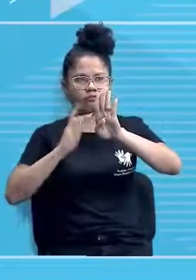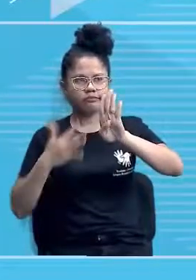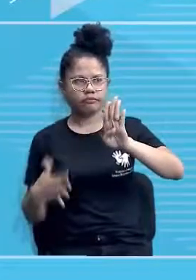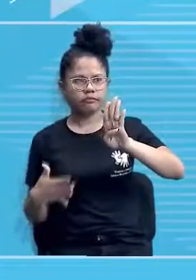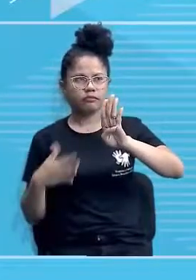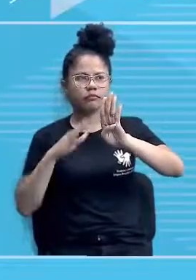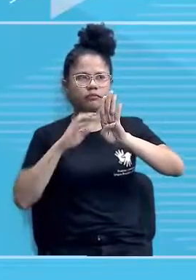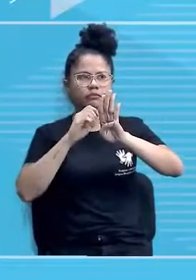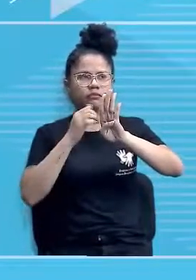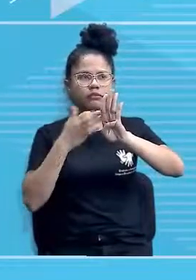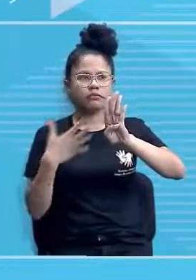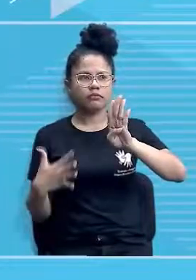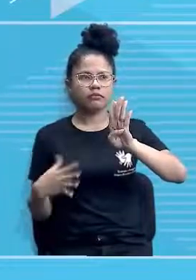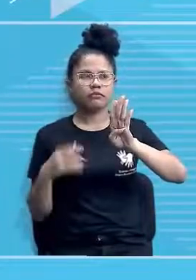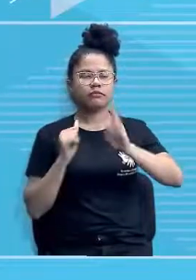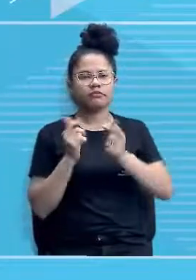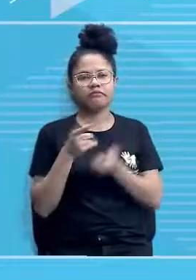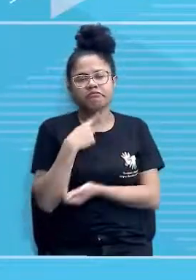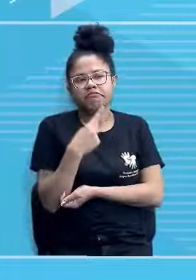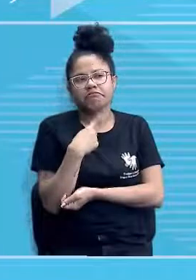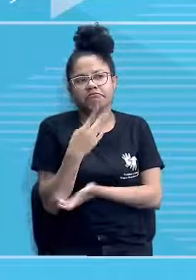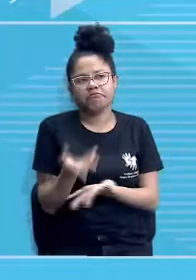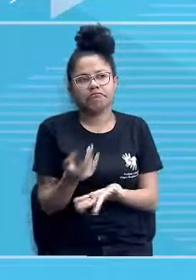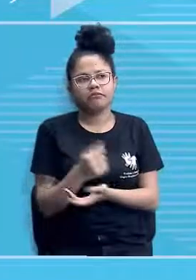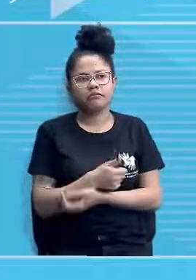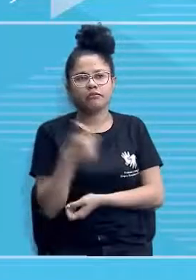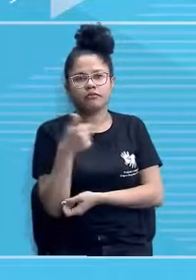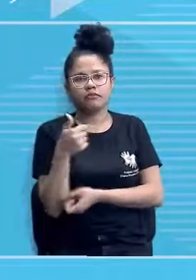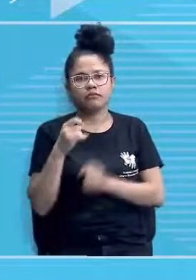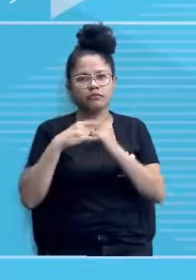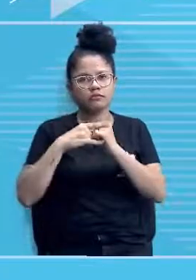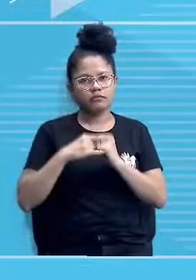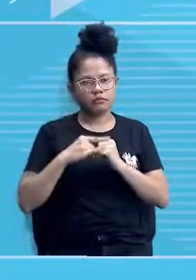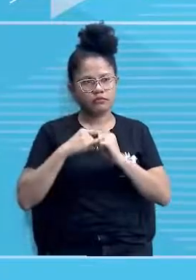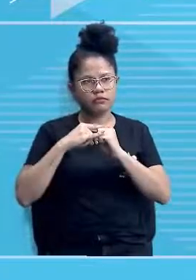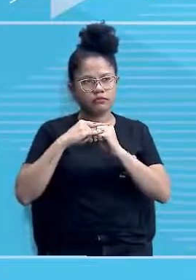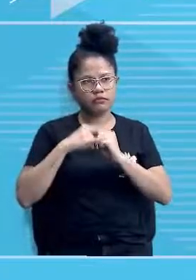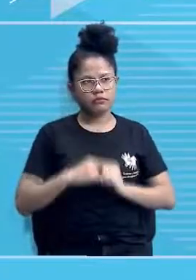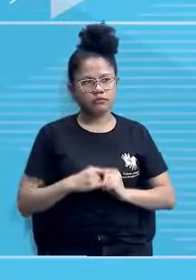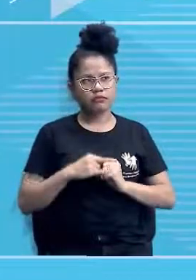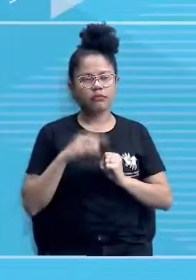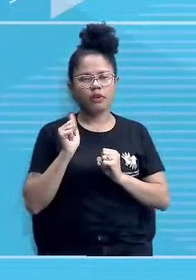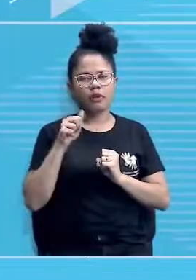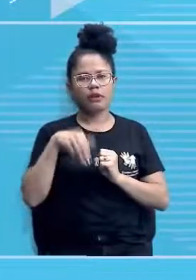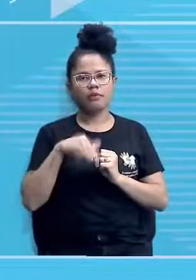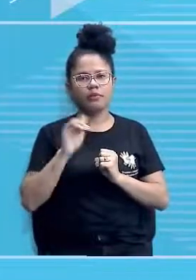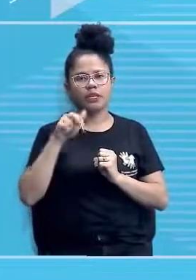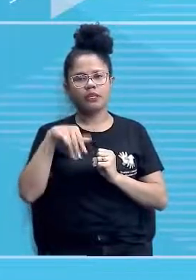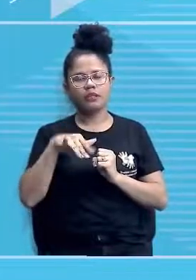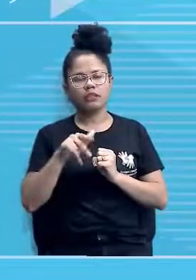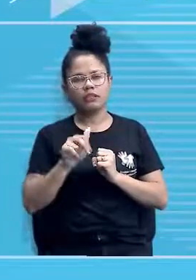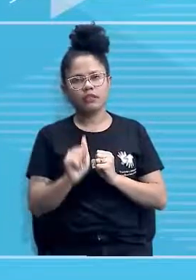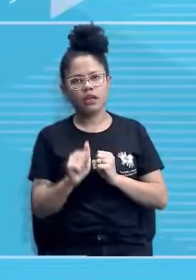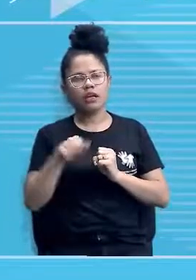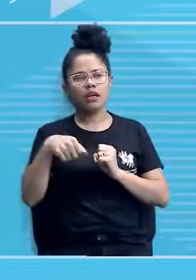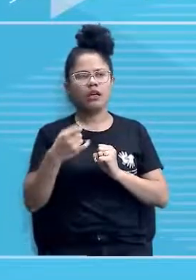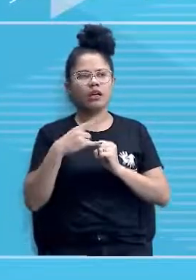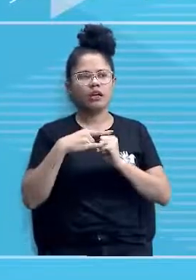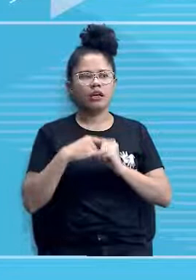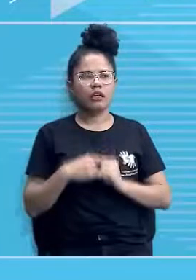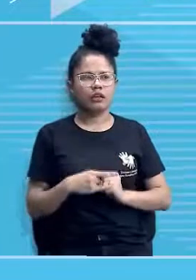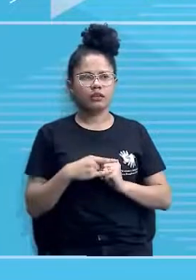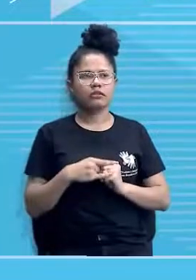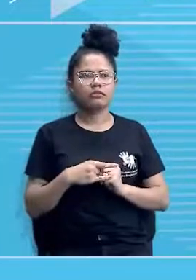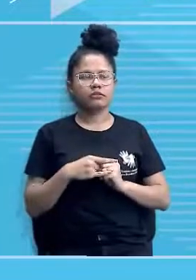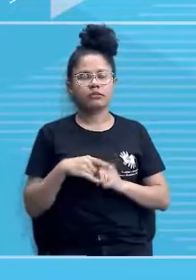só você só poderia ficar em dúvida entre a as duas lâminas são os mais básicos mas é longe que as aminas alifáticas